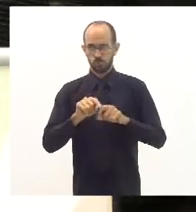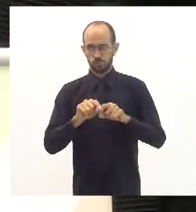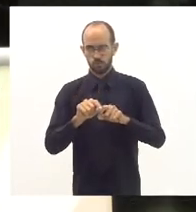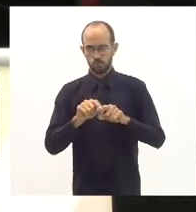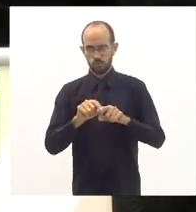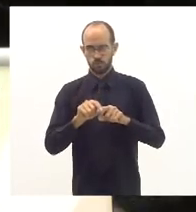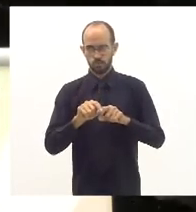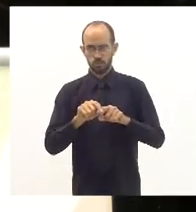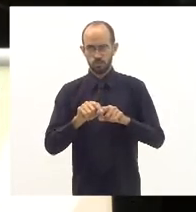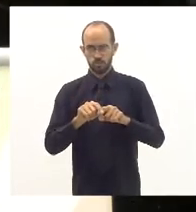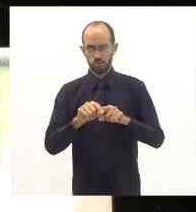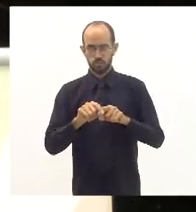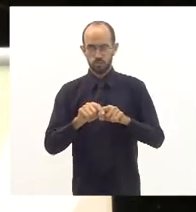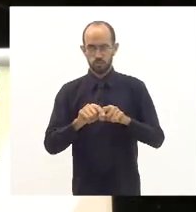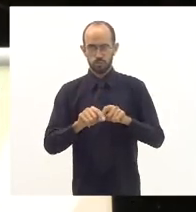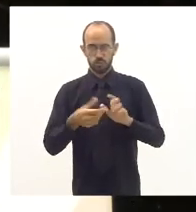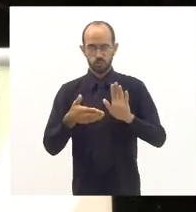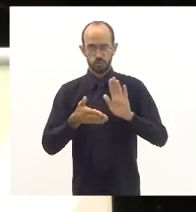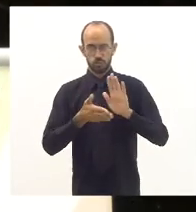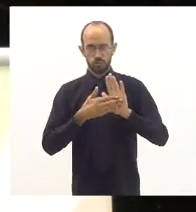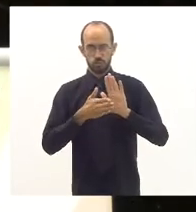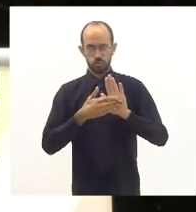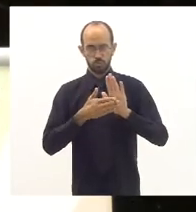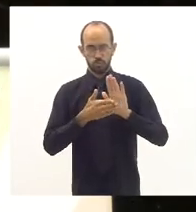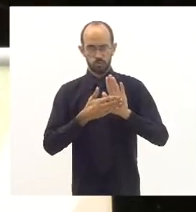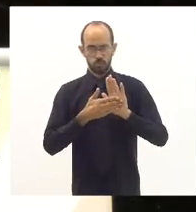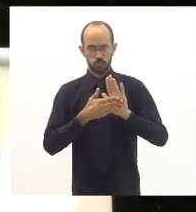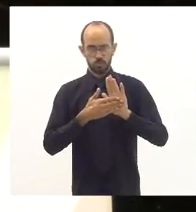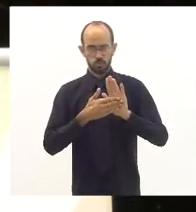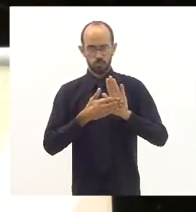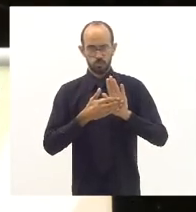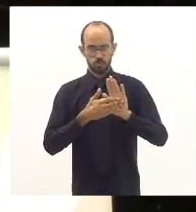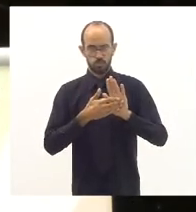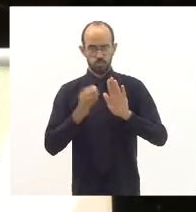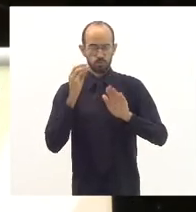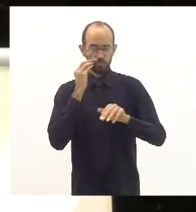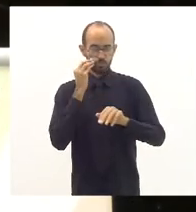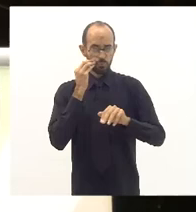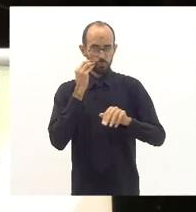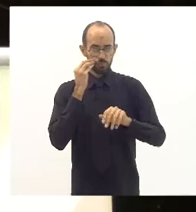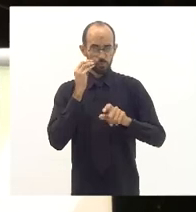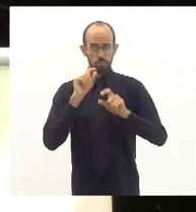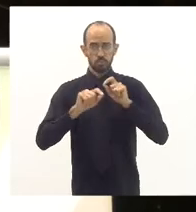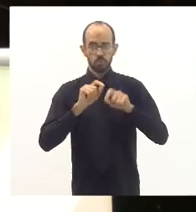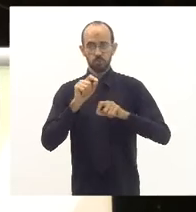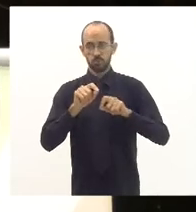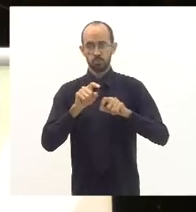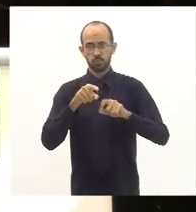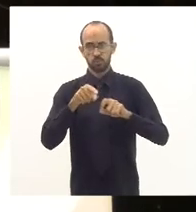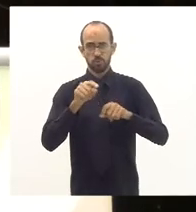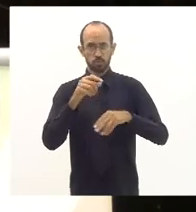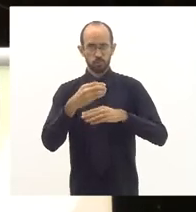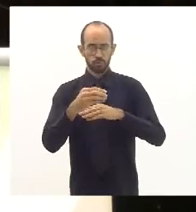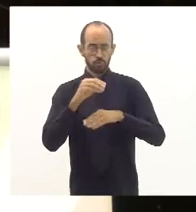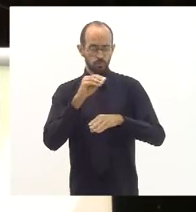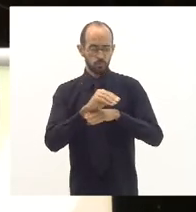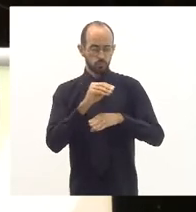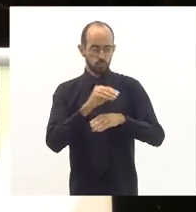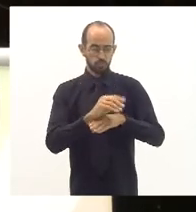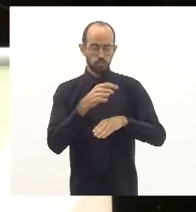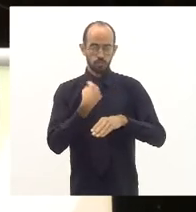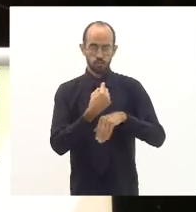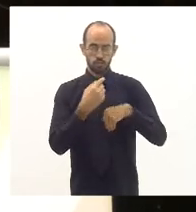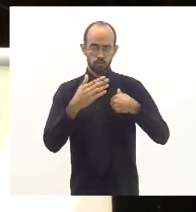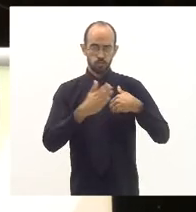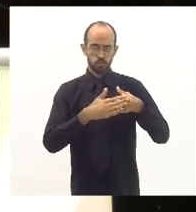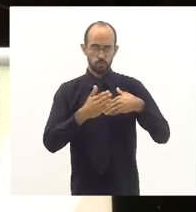sido a nossa proposta, a gente tem feito uma tentativa também de cuidar da nossa própria casa,